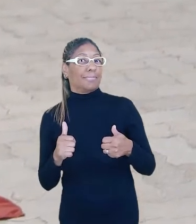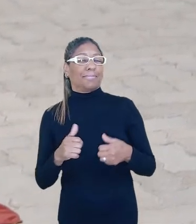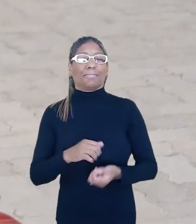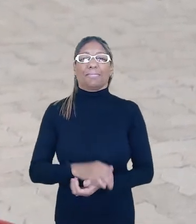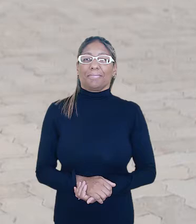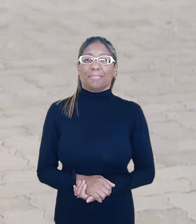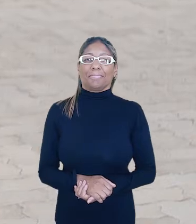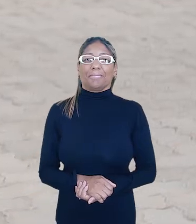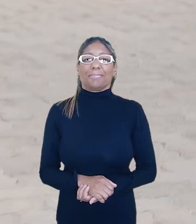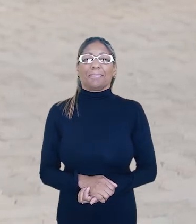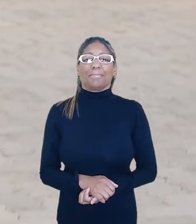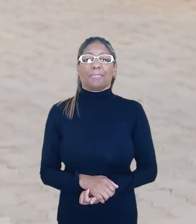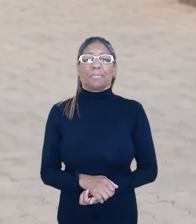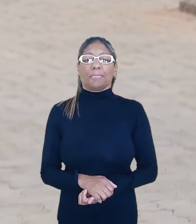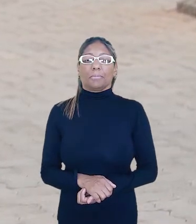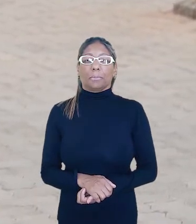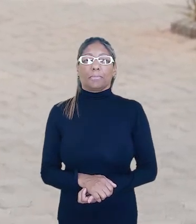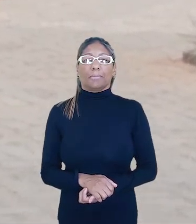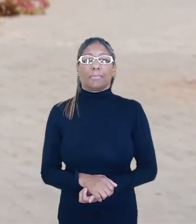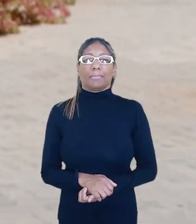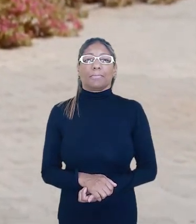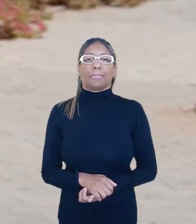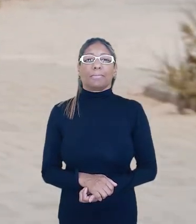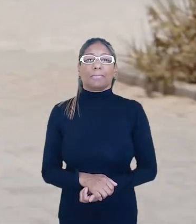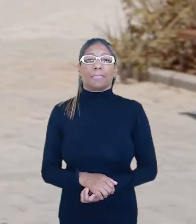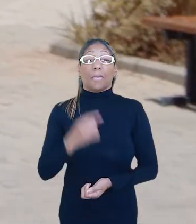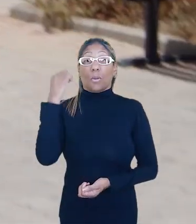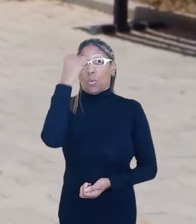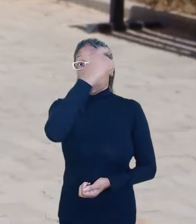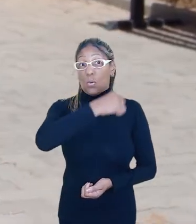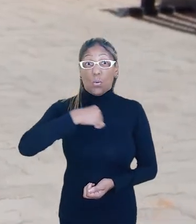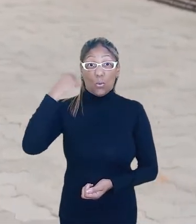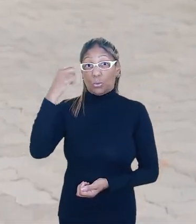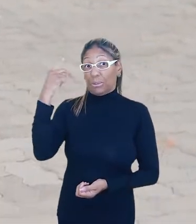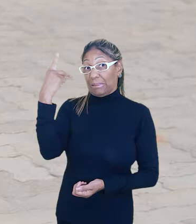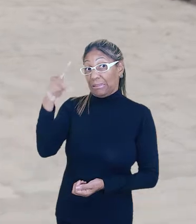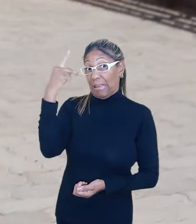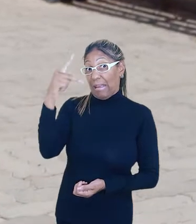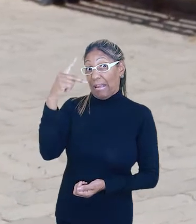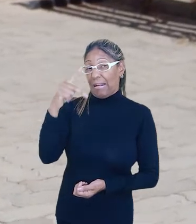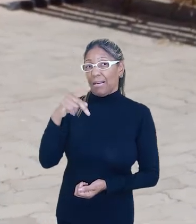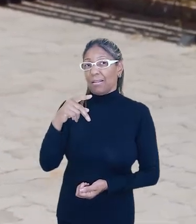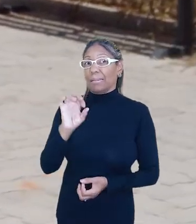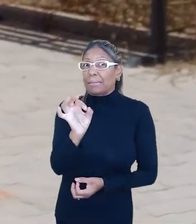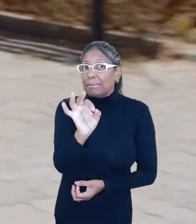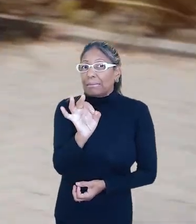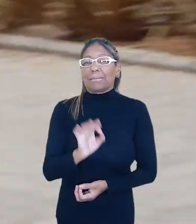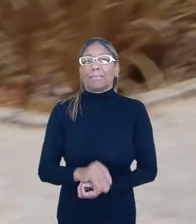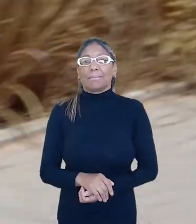Isso! O homem fica ajoelhado com a cabeça na barriga da mulher. Acaricia agora o rosto dele. Vai descendo.